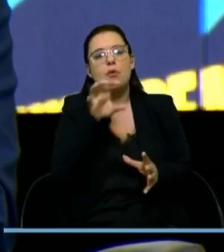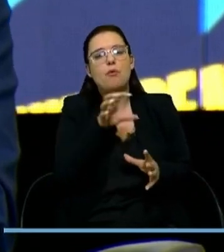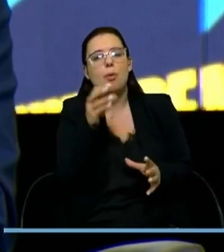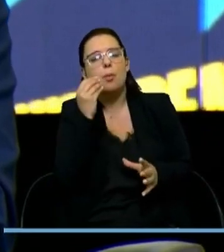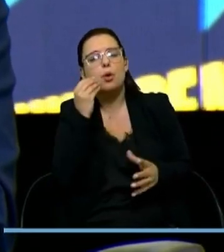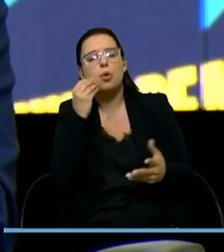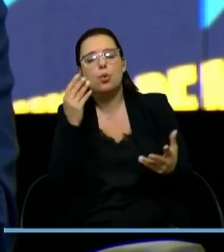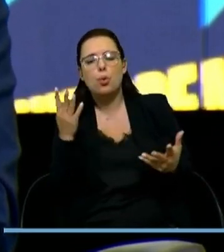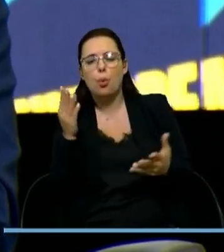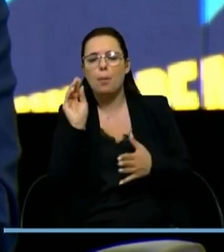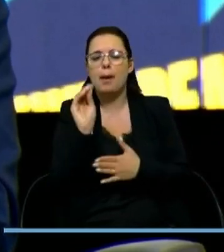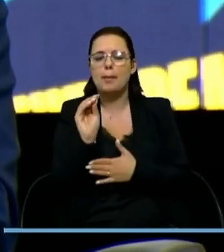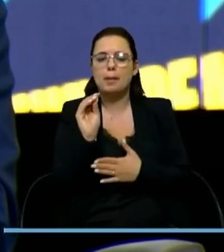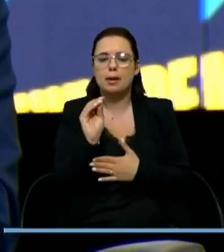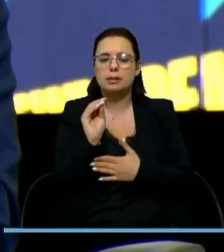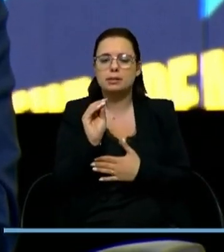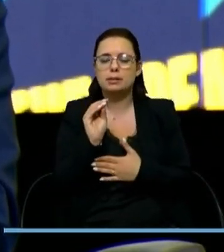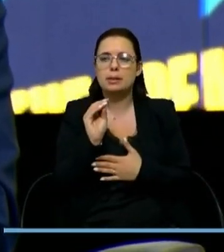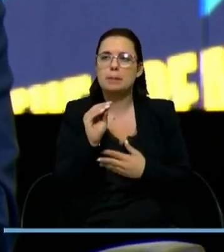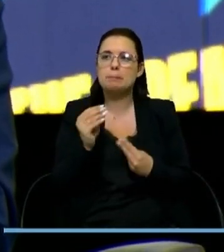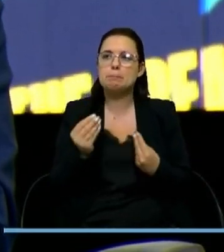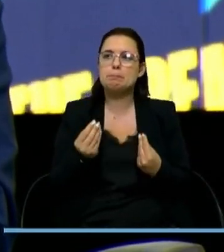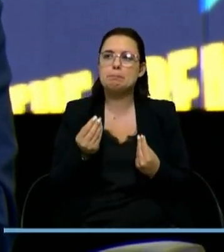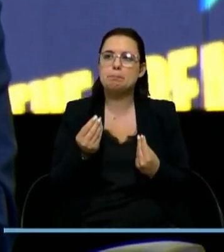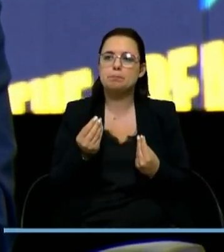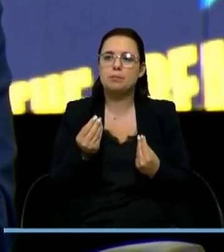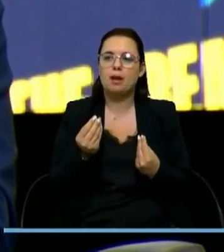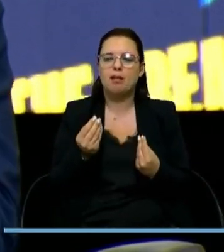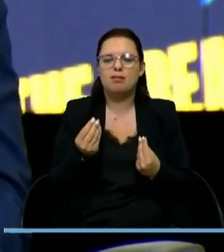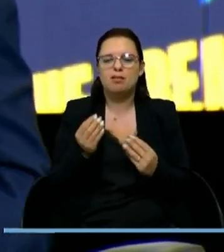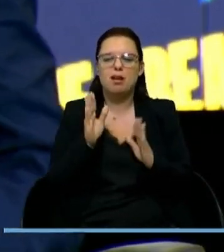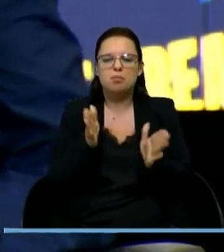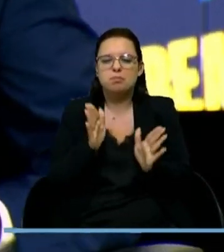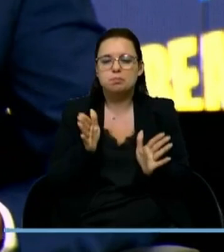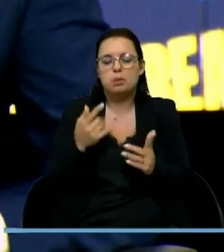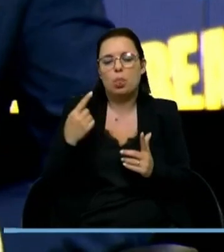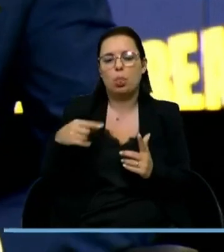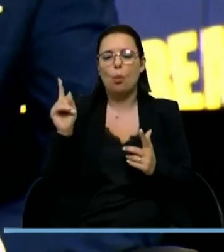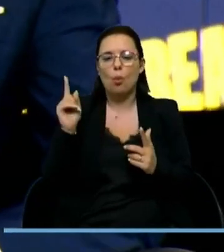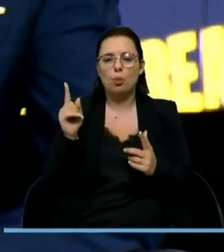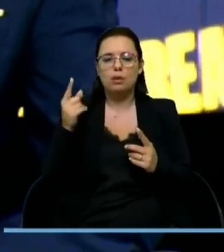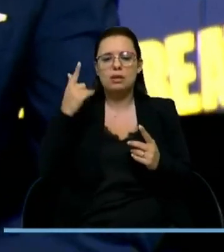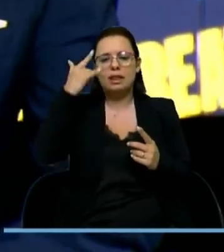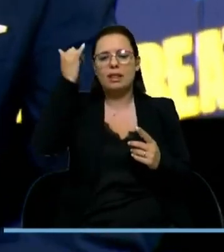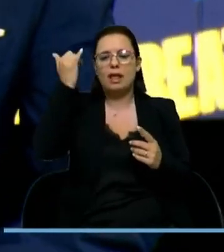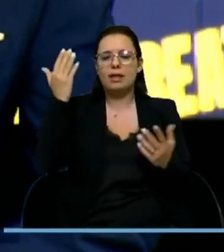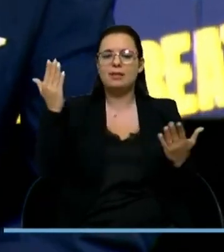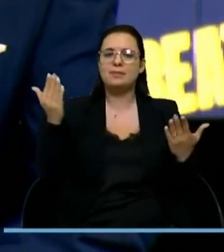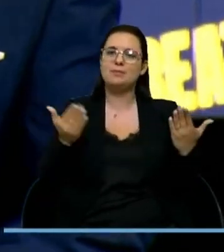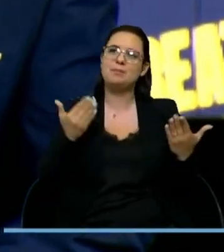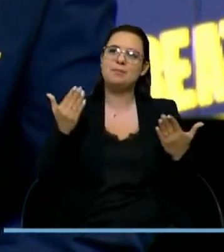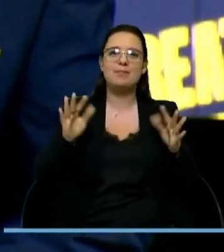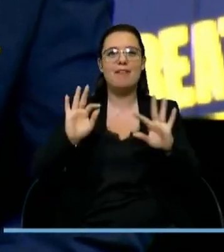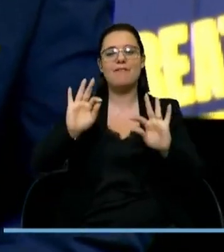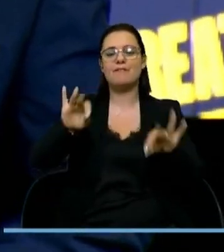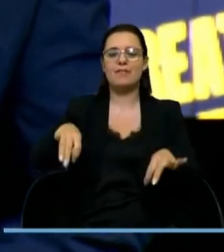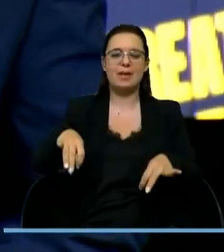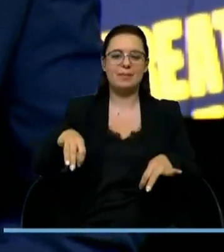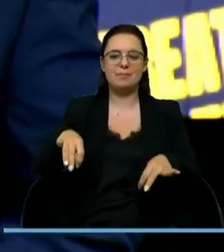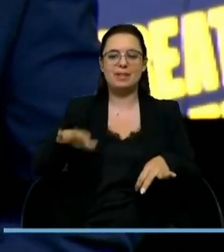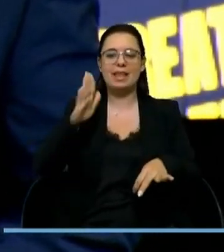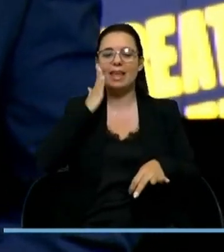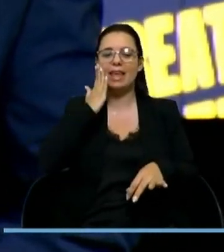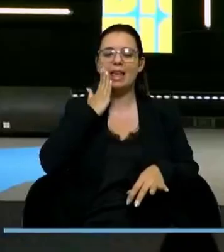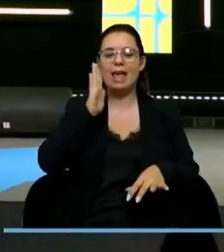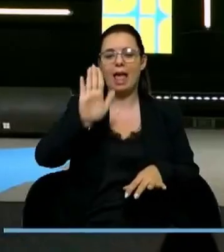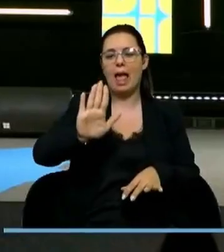De que forma é que a banca se torna aqui supérflua? Ou seja, com a ideia de cada vez mais acabar com quem está no